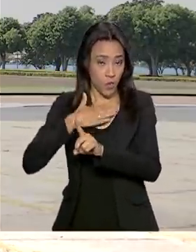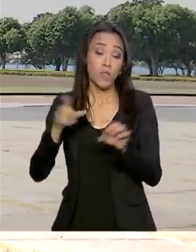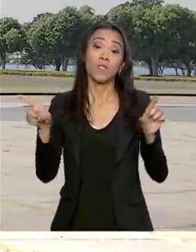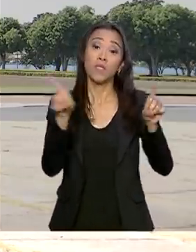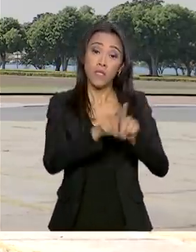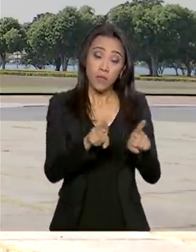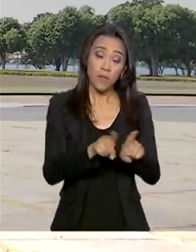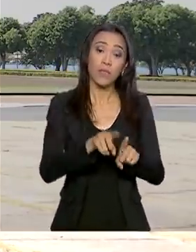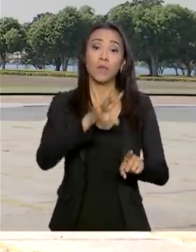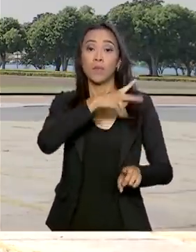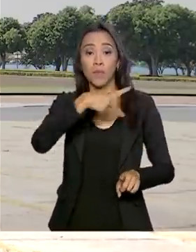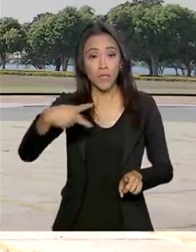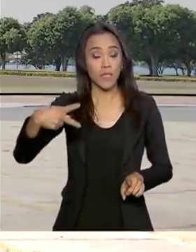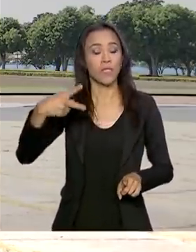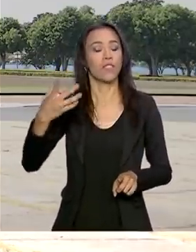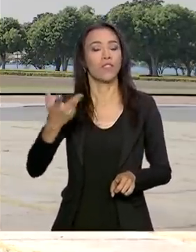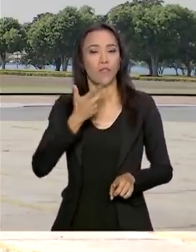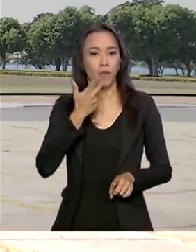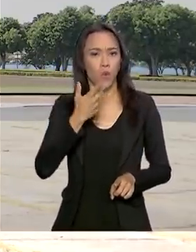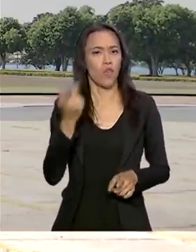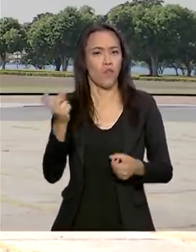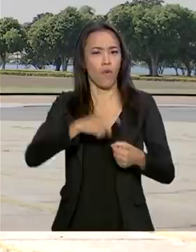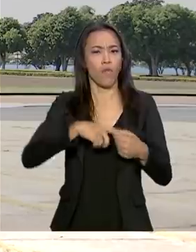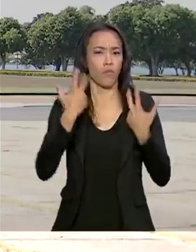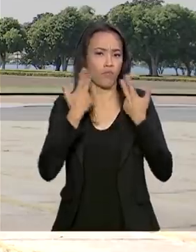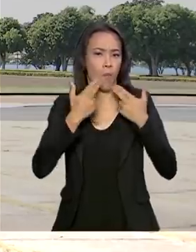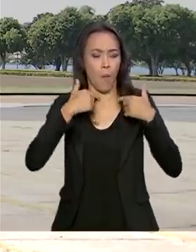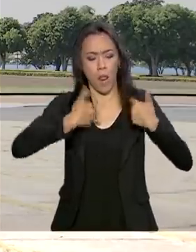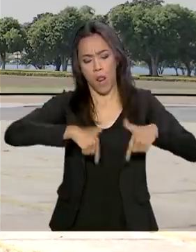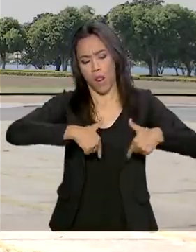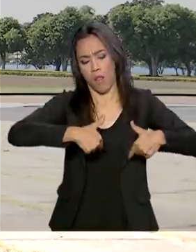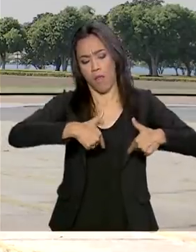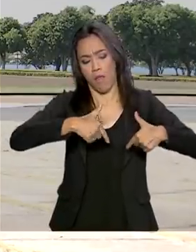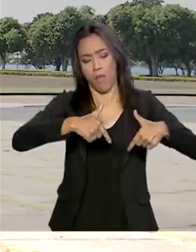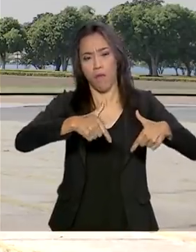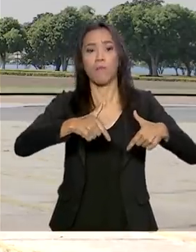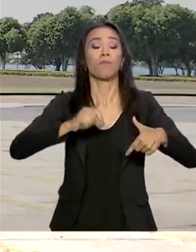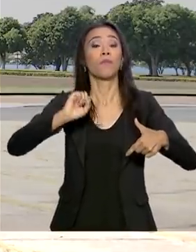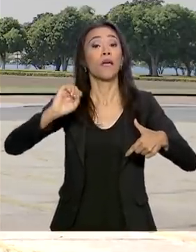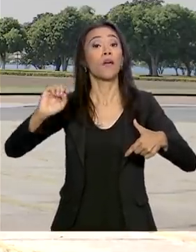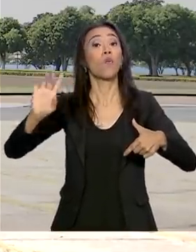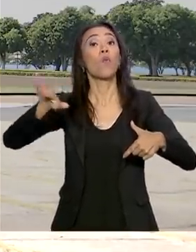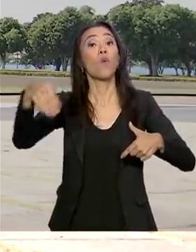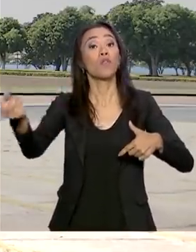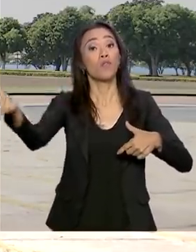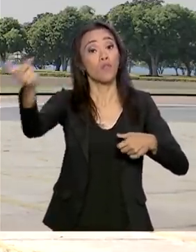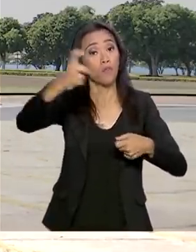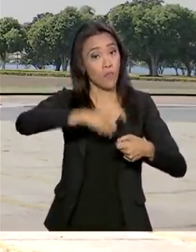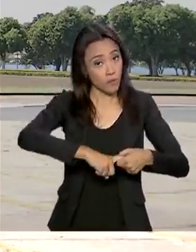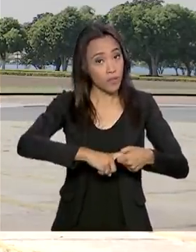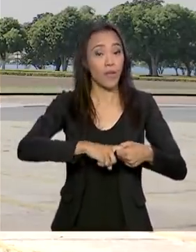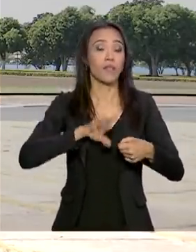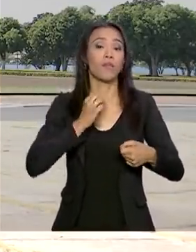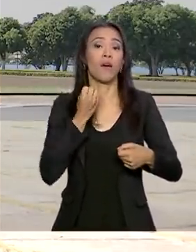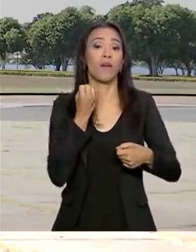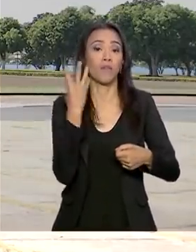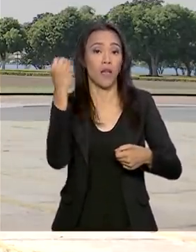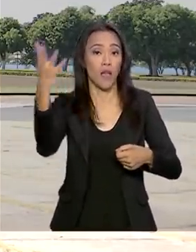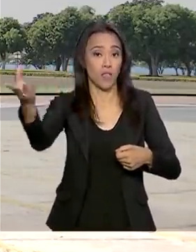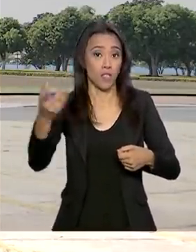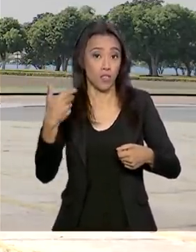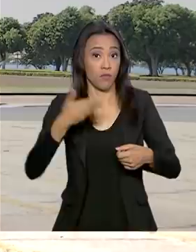que só volta ao ritmo normal das atividades após a viagem que ele vai fazer na semana que vem aos Estados Unidos